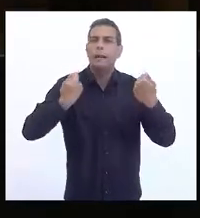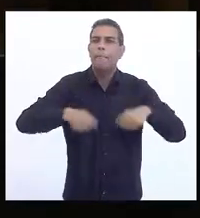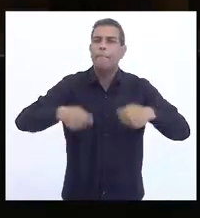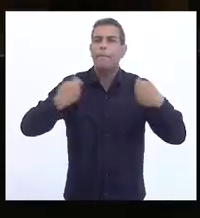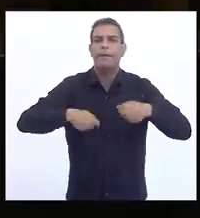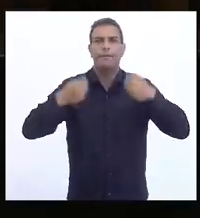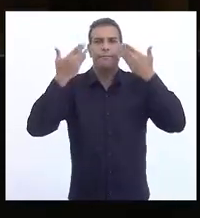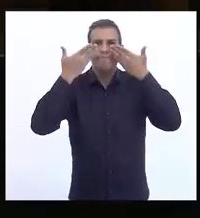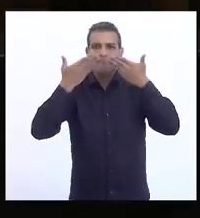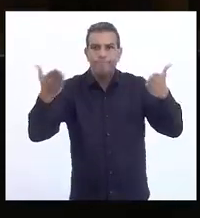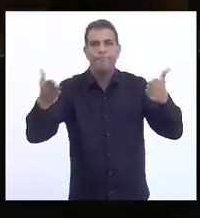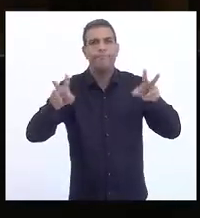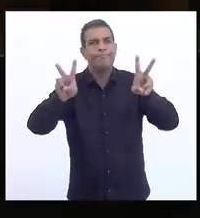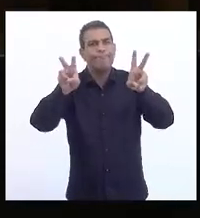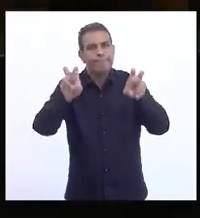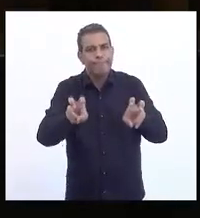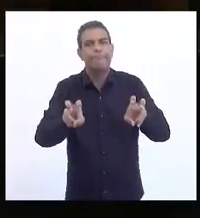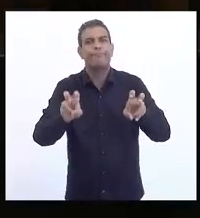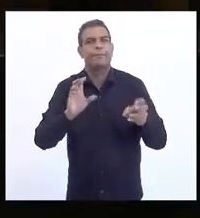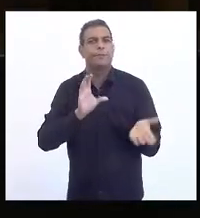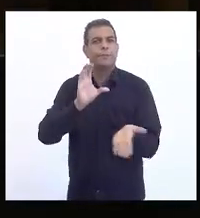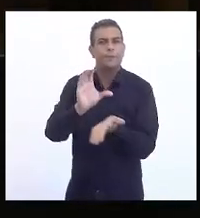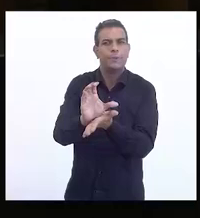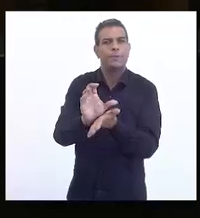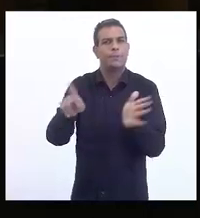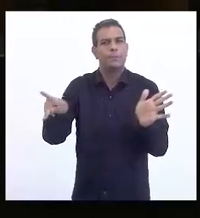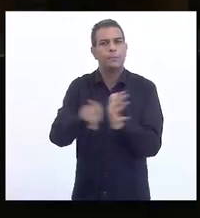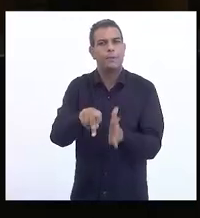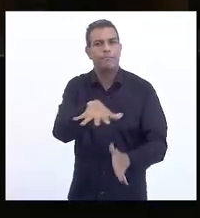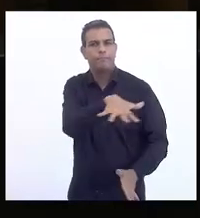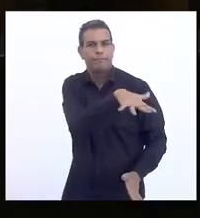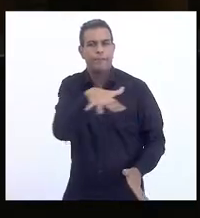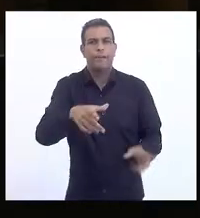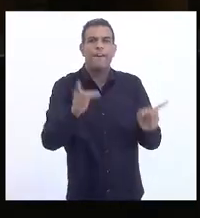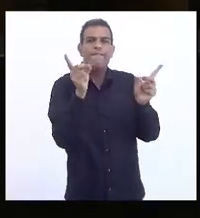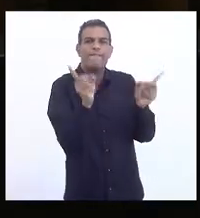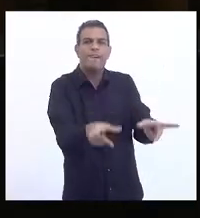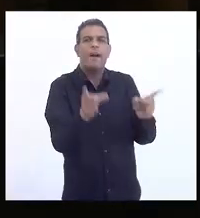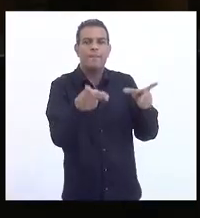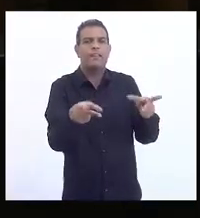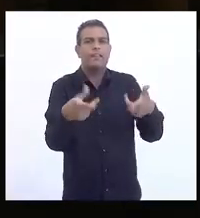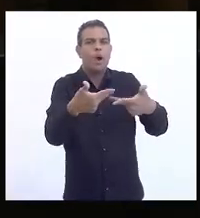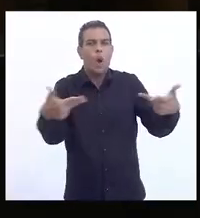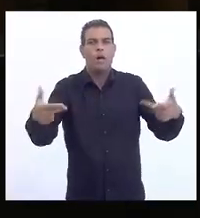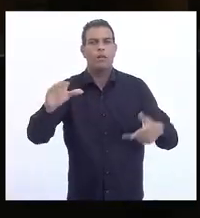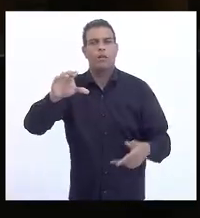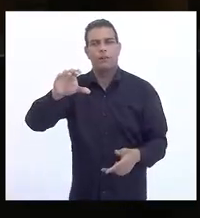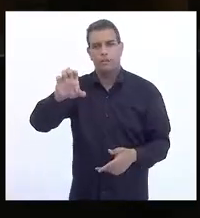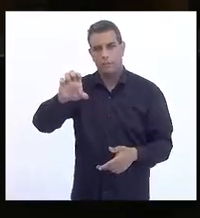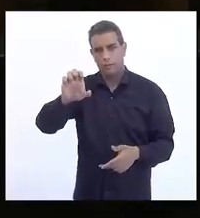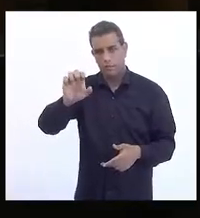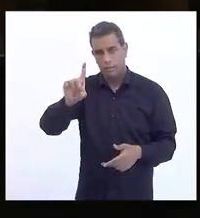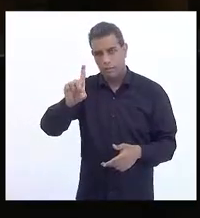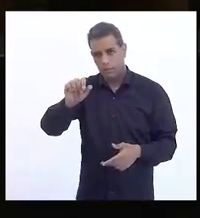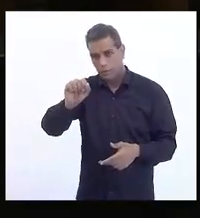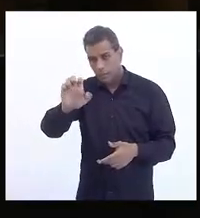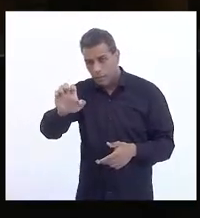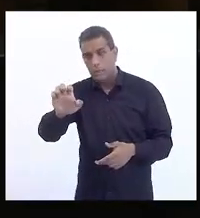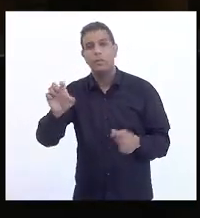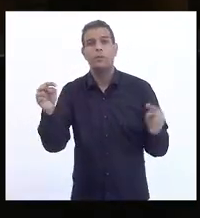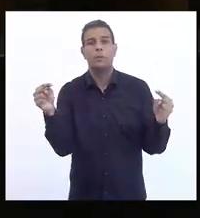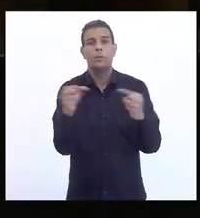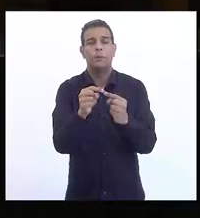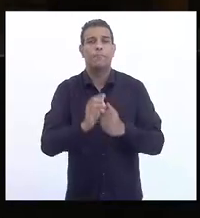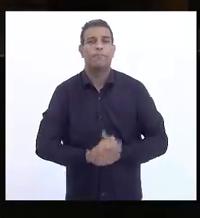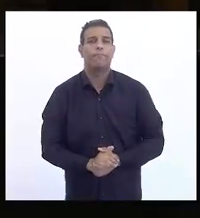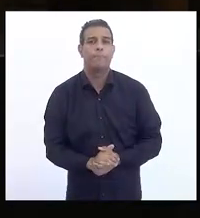transparência sobre os recursos advindos da venda da SEDAI. E aí, importante lembrar que cerca